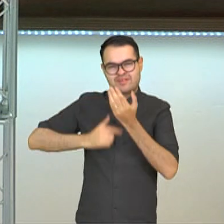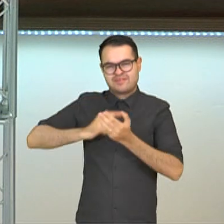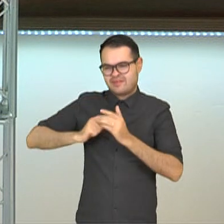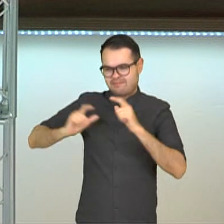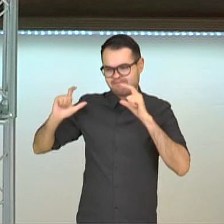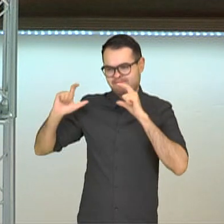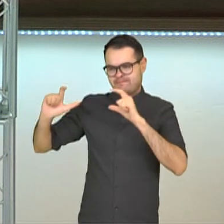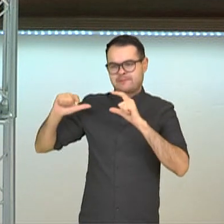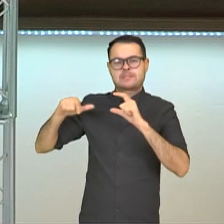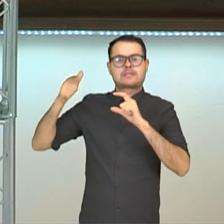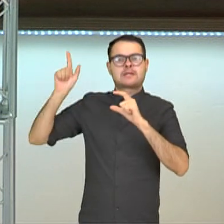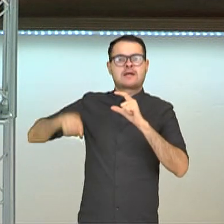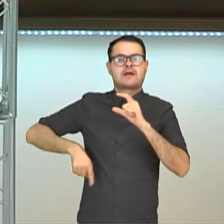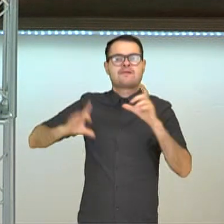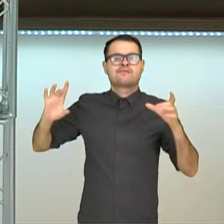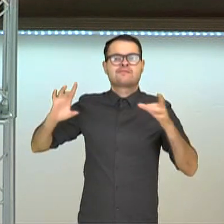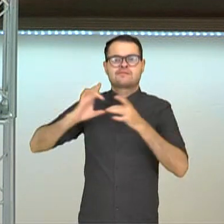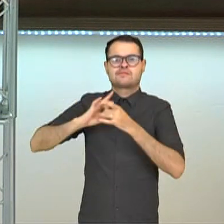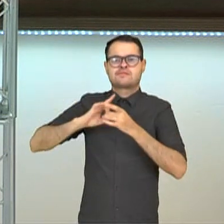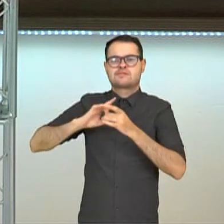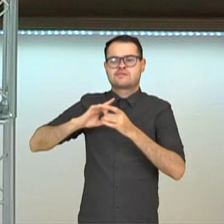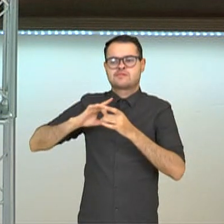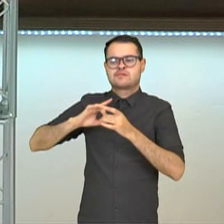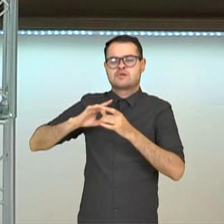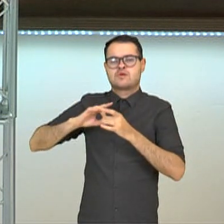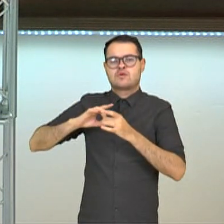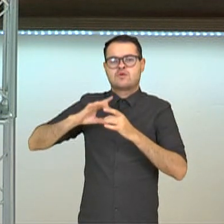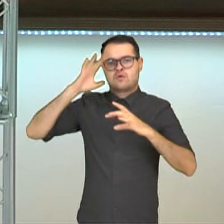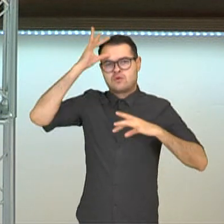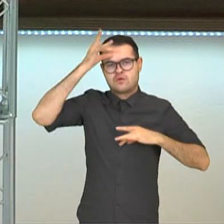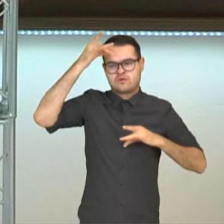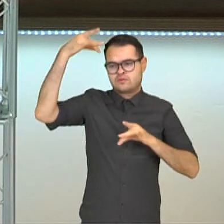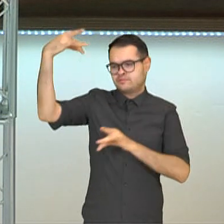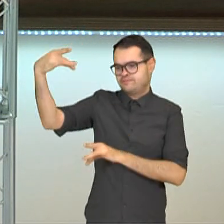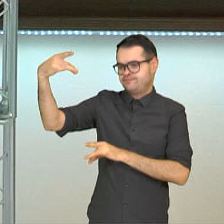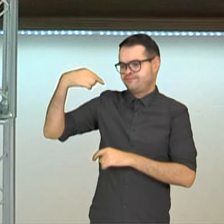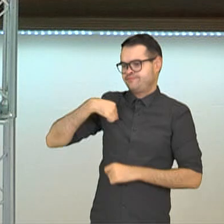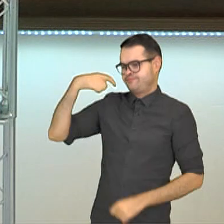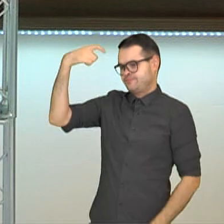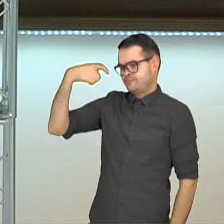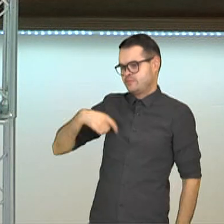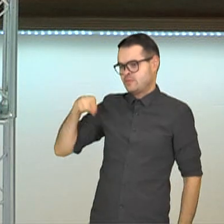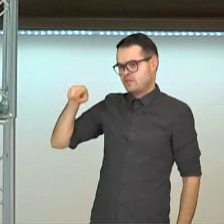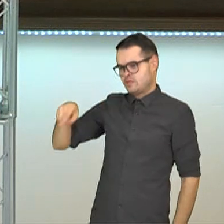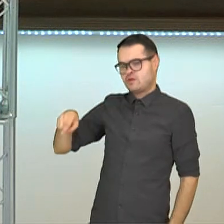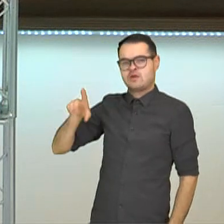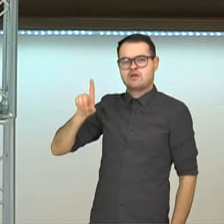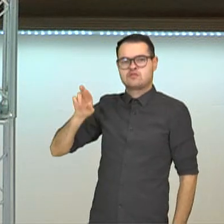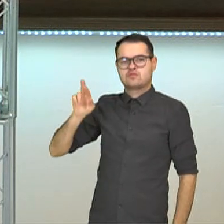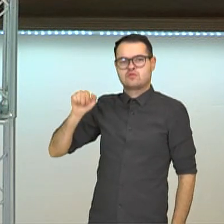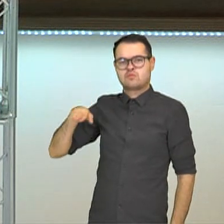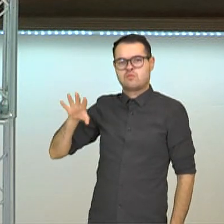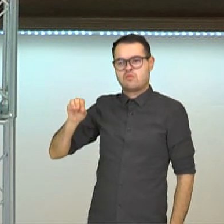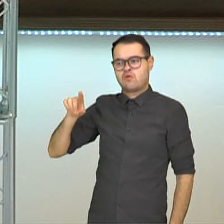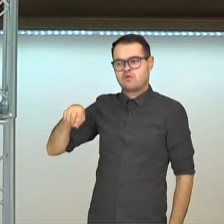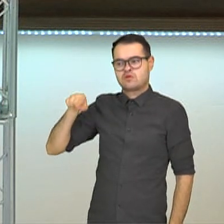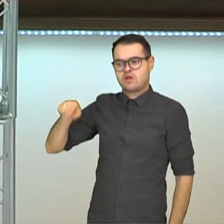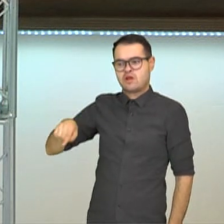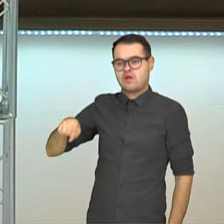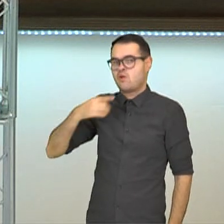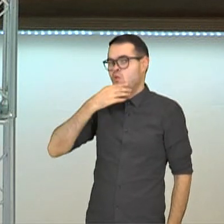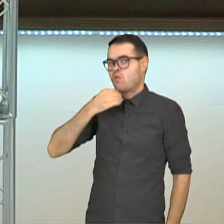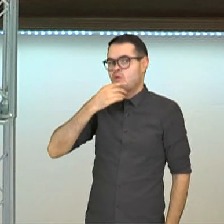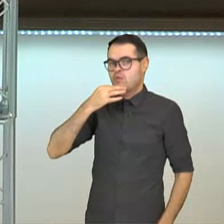que ele faz referência a si mesmo. O eu lírico faz referência ao próprio Drummond, quando ele fala: o homem atrás